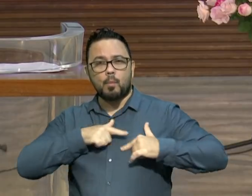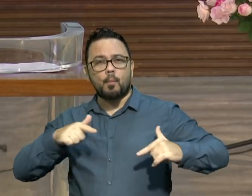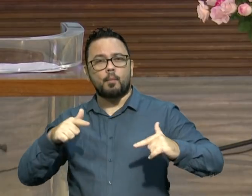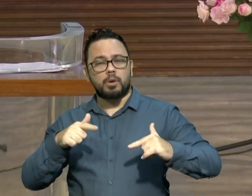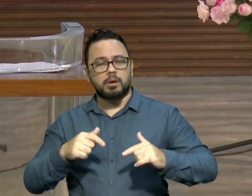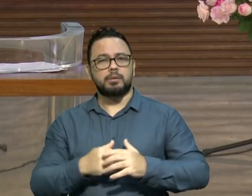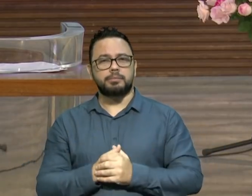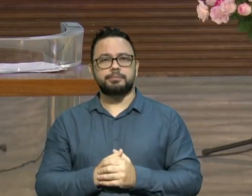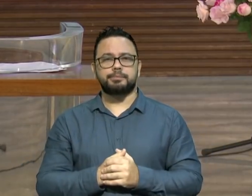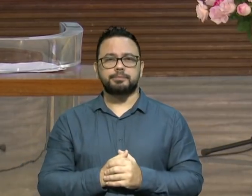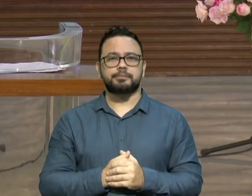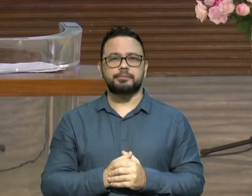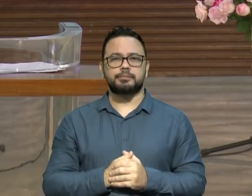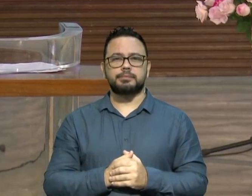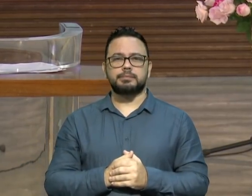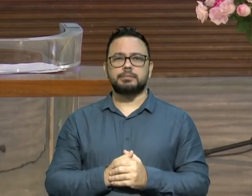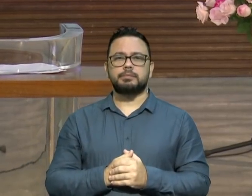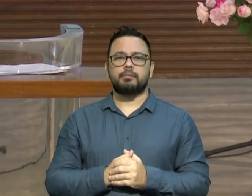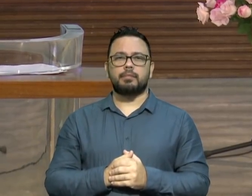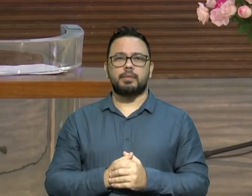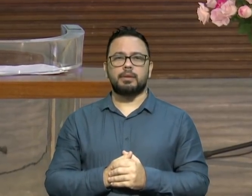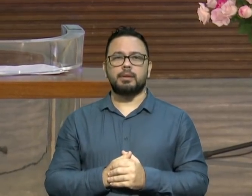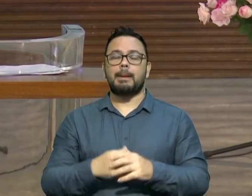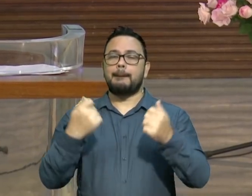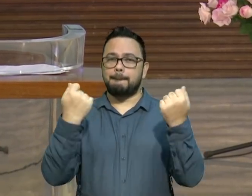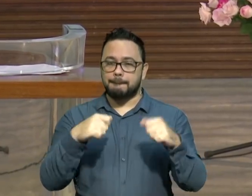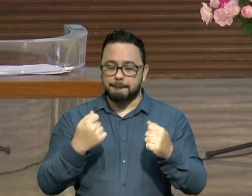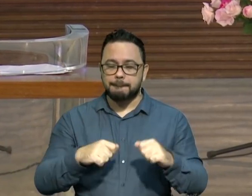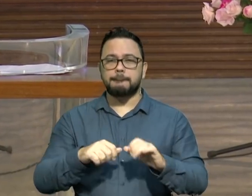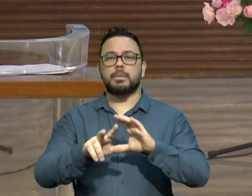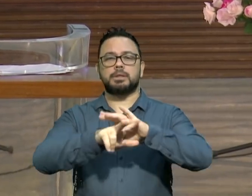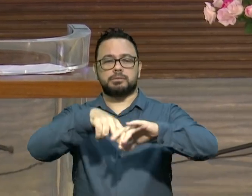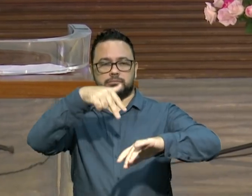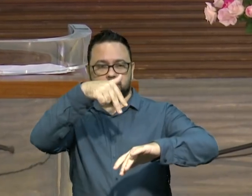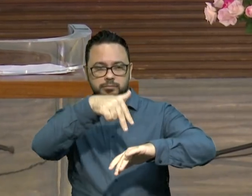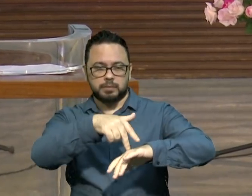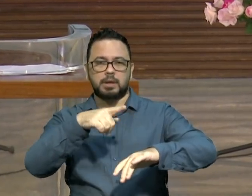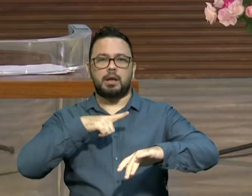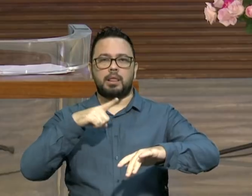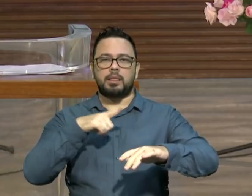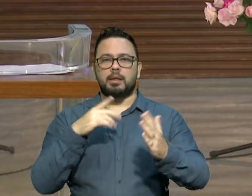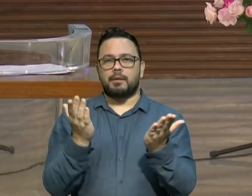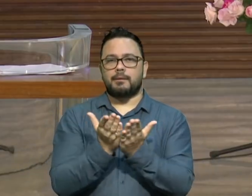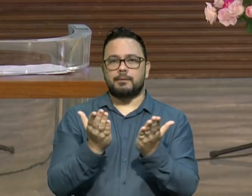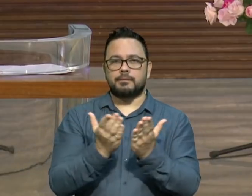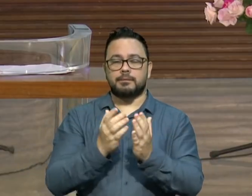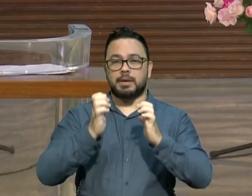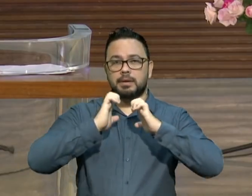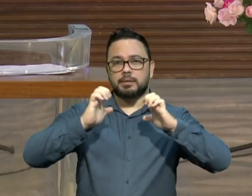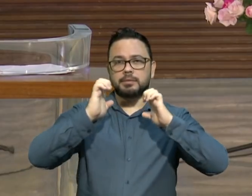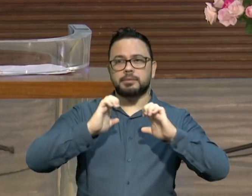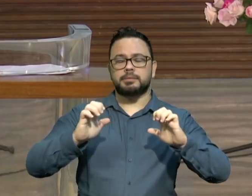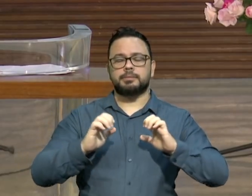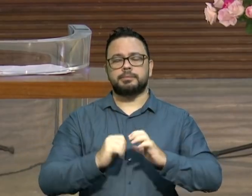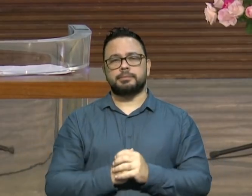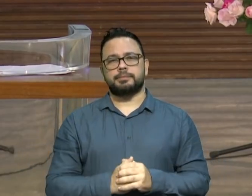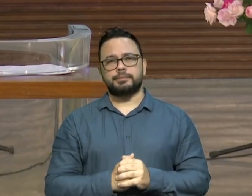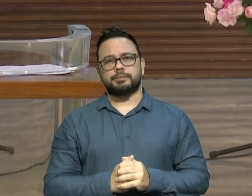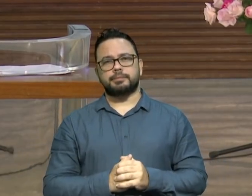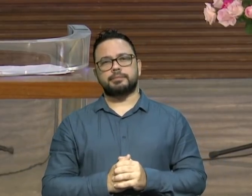e sem a ressurreição não existe evangelho e é uma fé vazia a palavra Pan que nós em